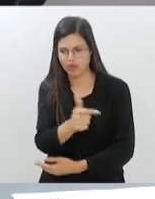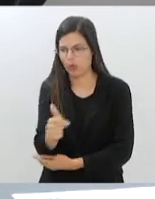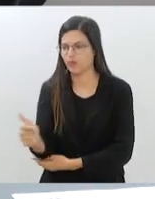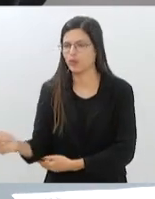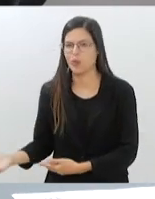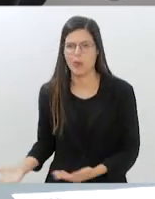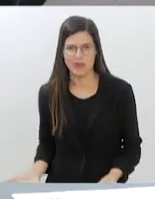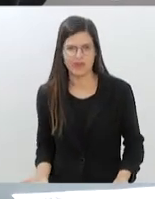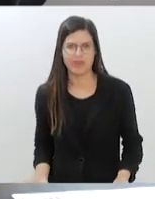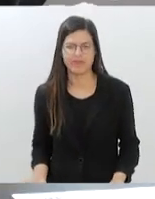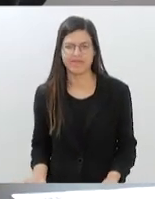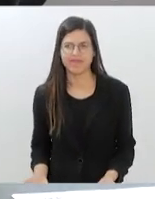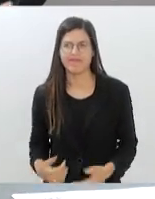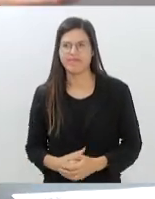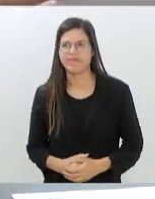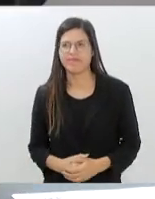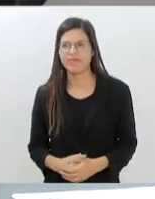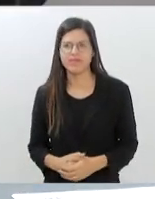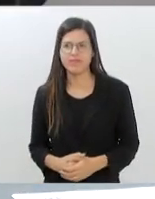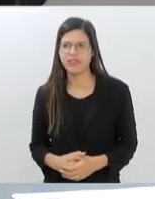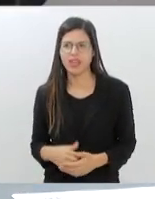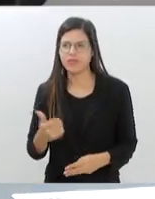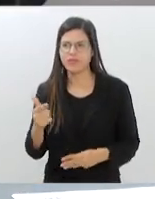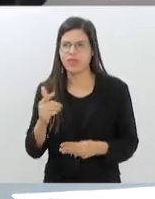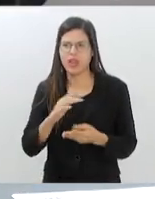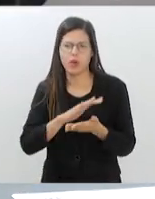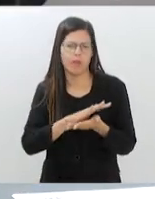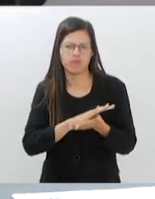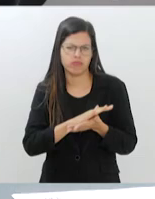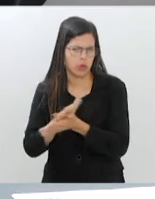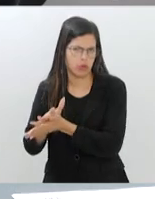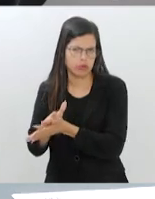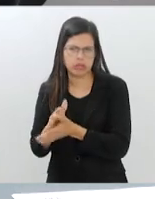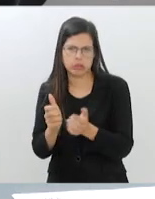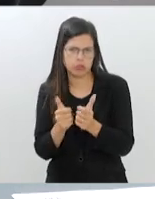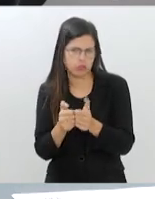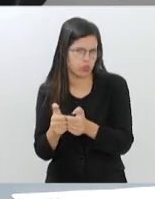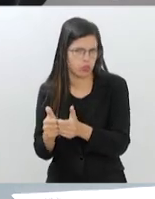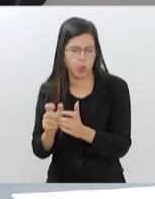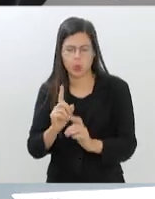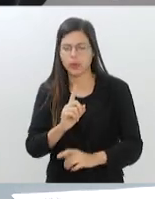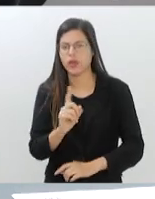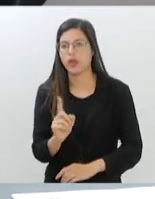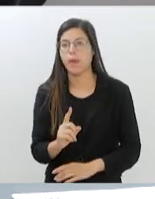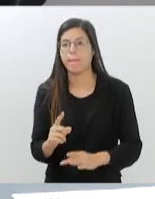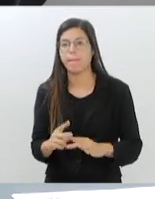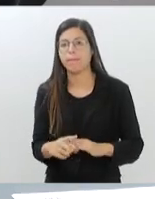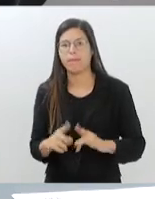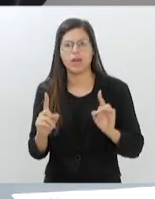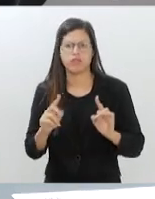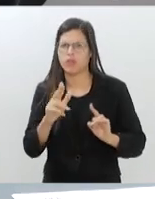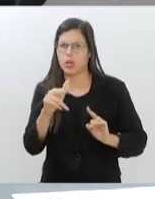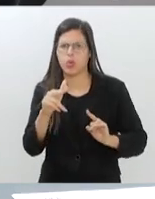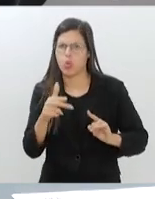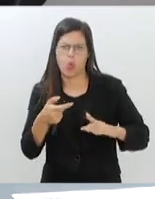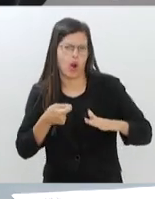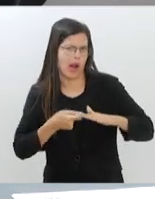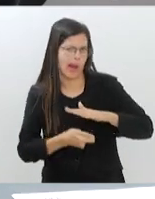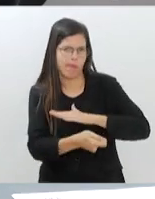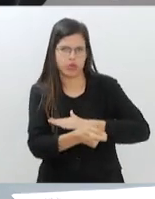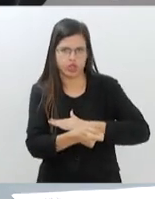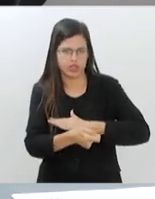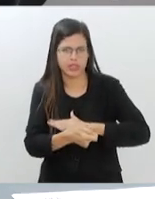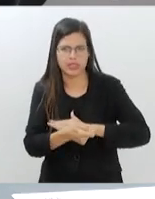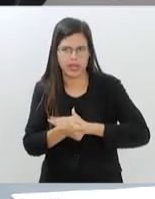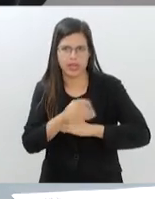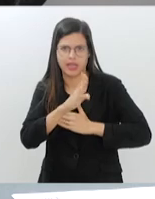lado nenhum meu nenhum preconceito meu qura o jogo fiz qualquer aposta nas betes da